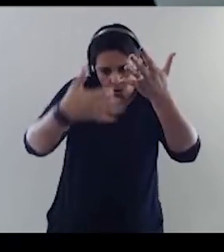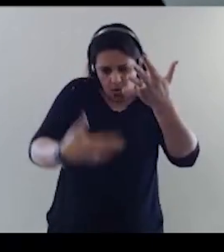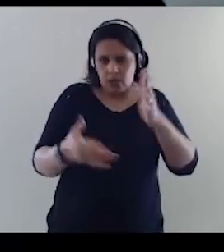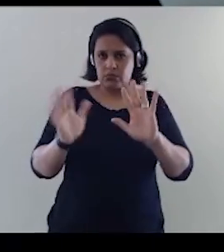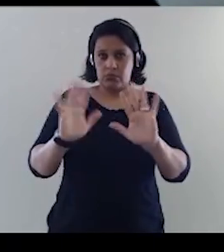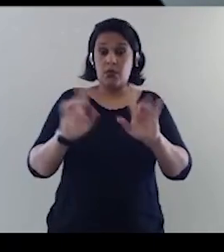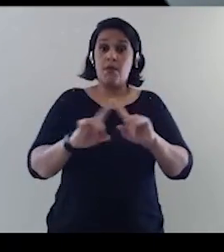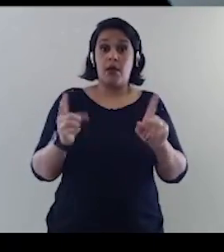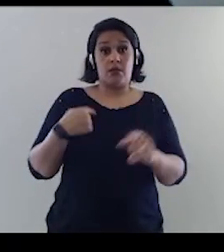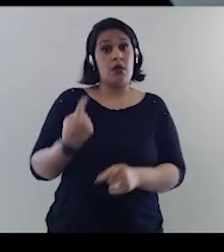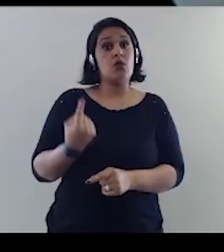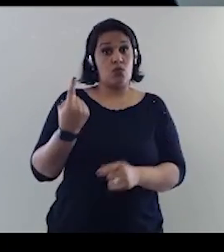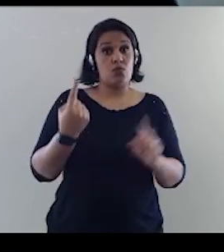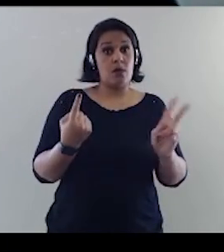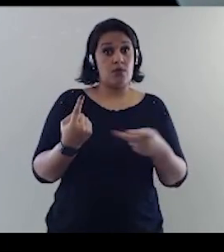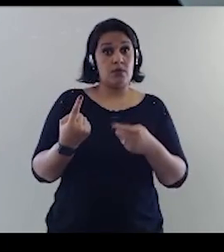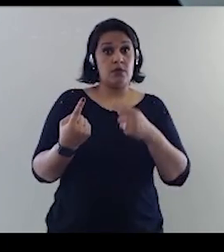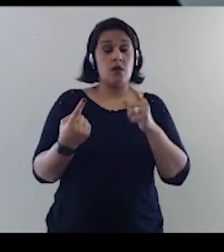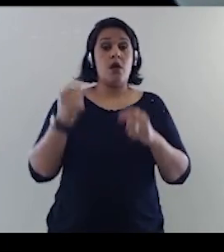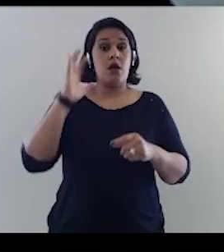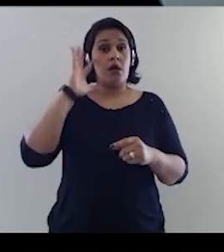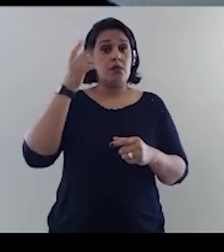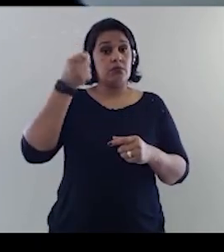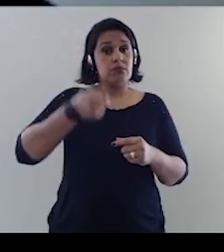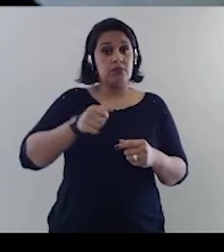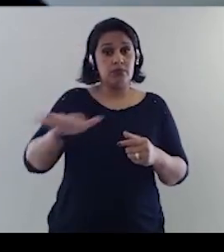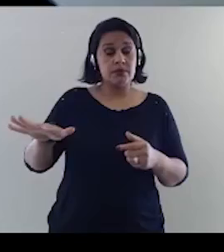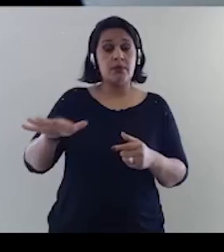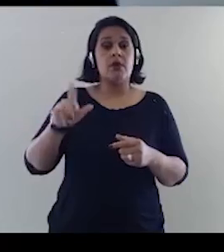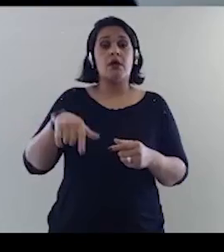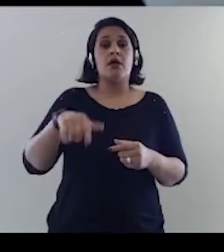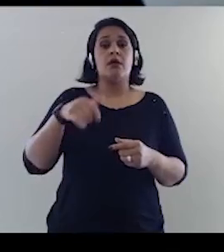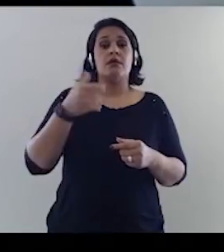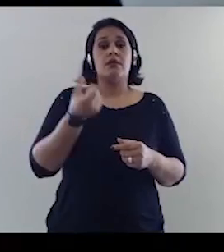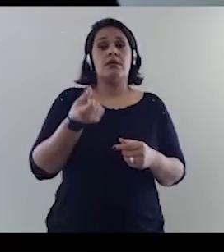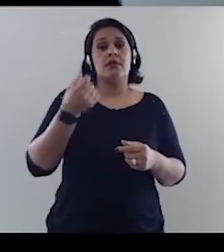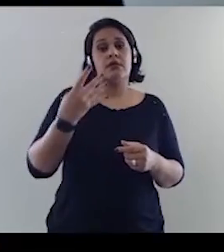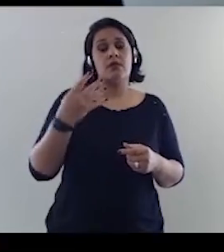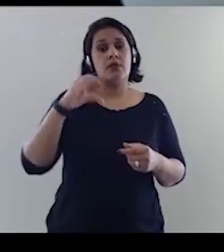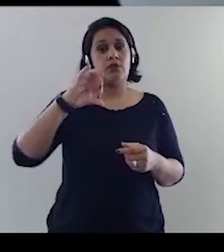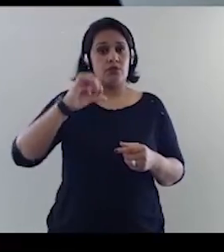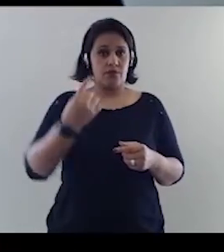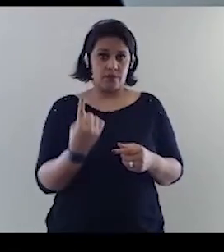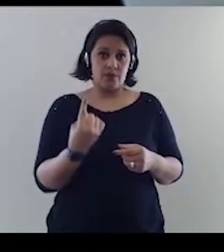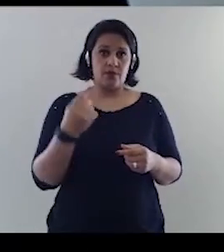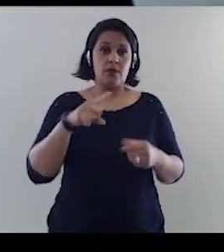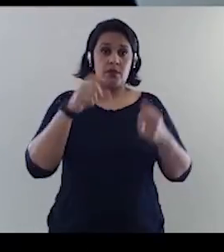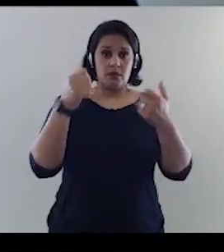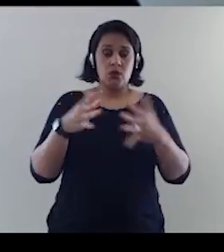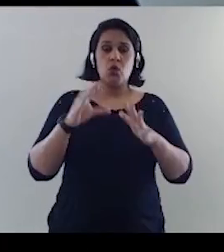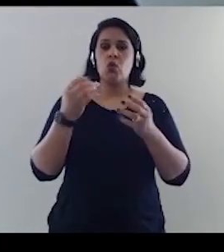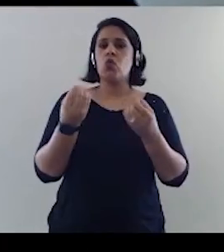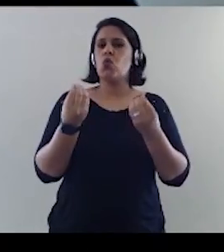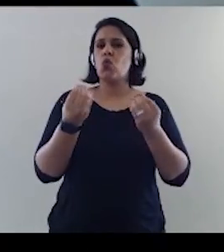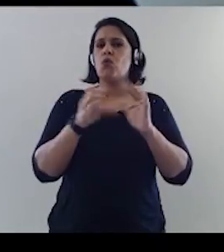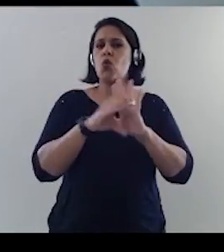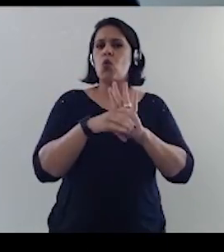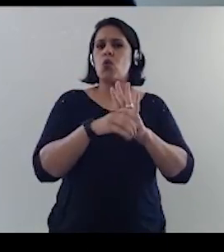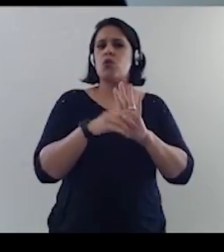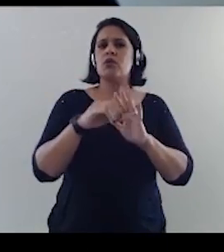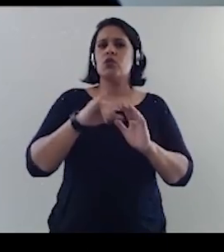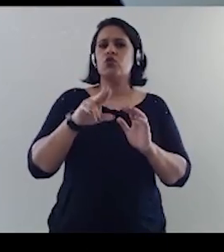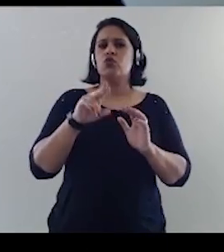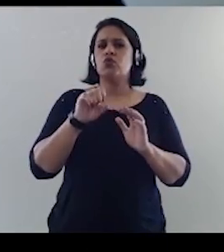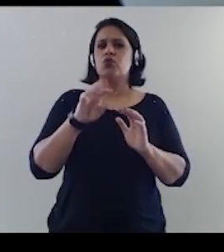caso emblemático que foi o Acórdão 64/91, que verteu, é interessante porque verteu sobre o conceito de justa causa no